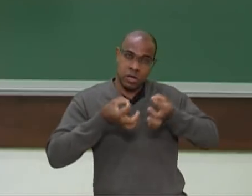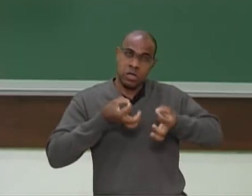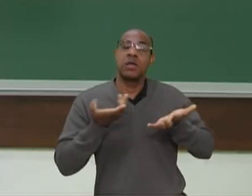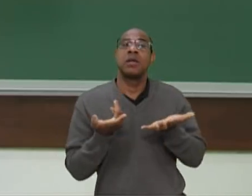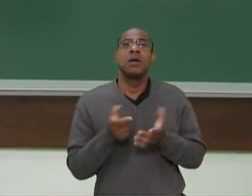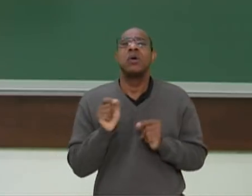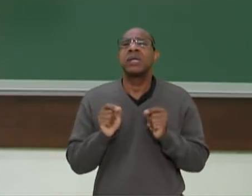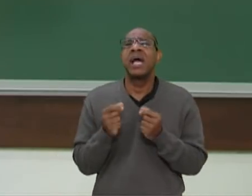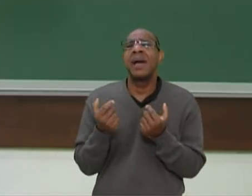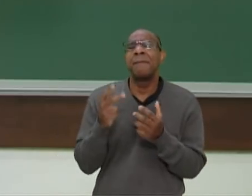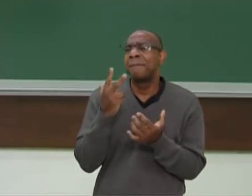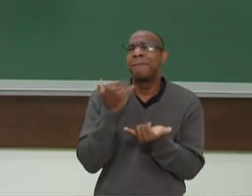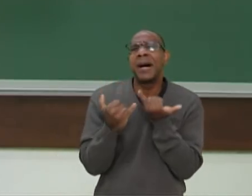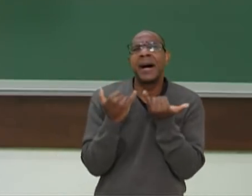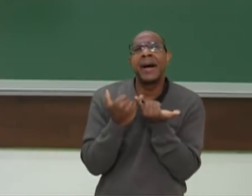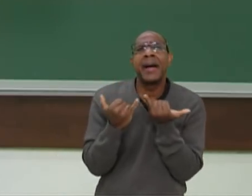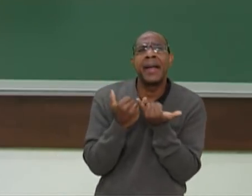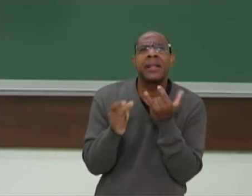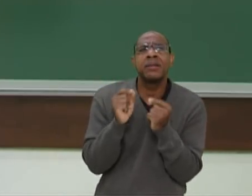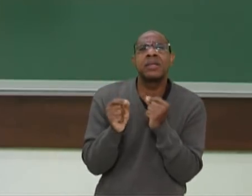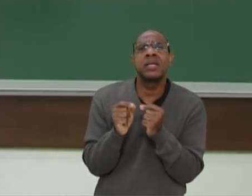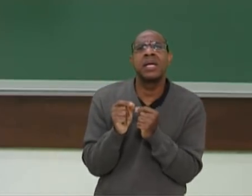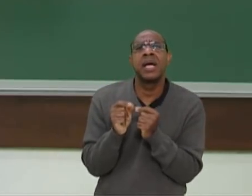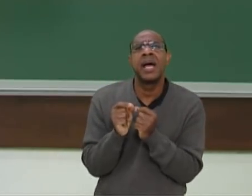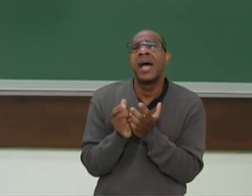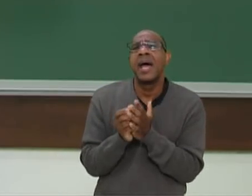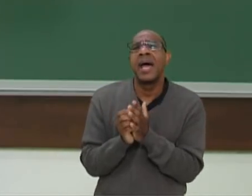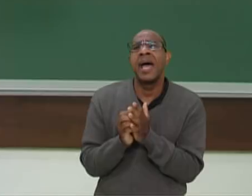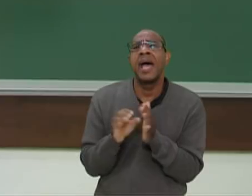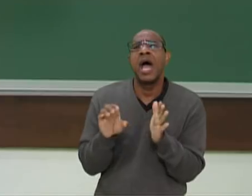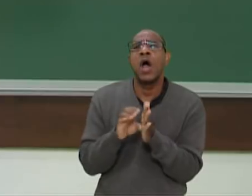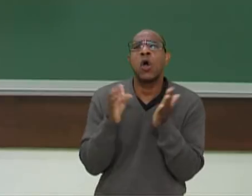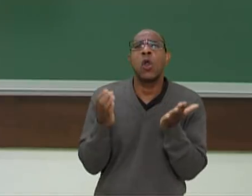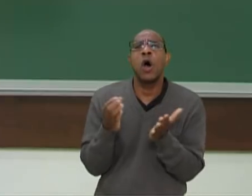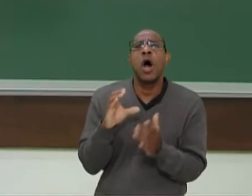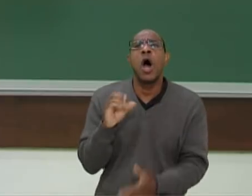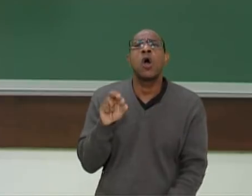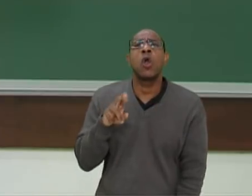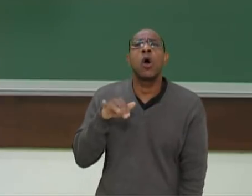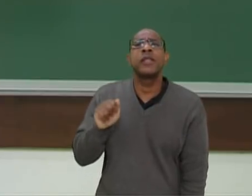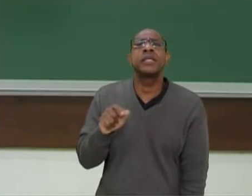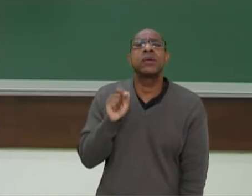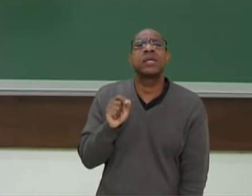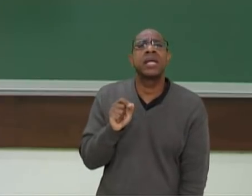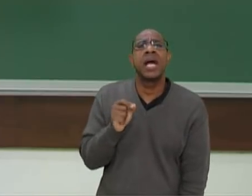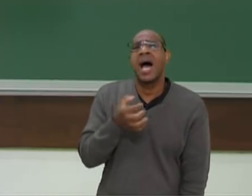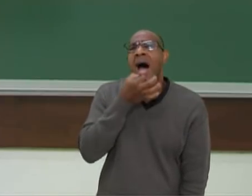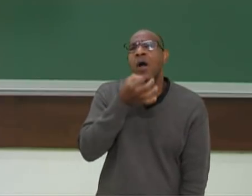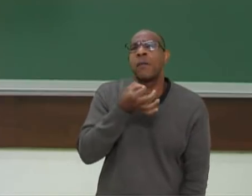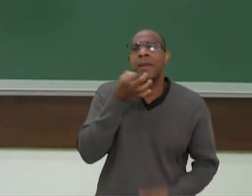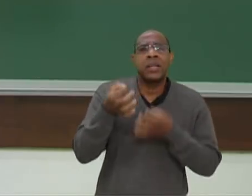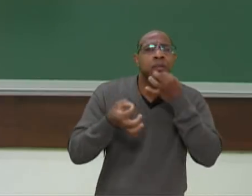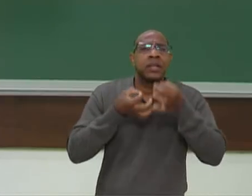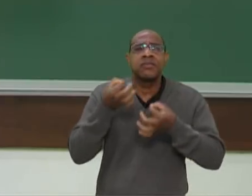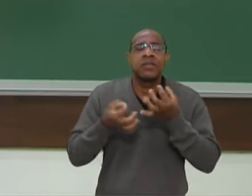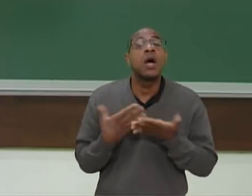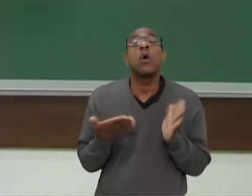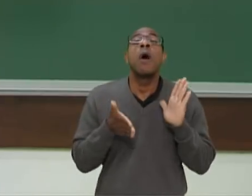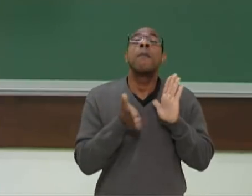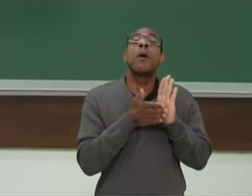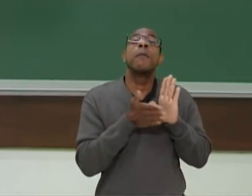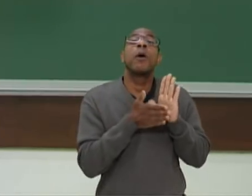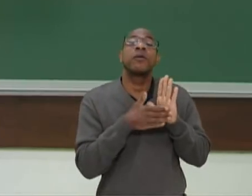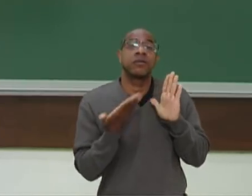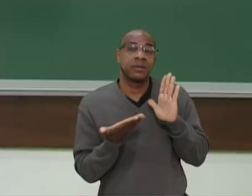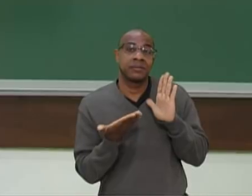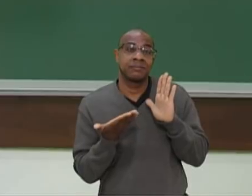bem semelhante, parece, com a crônica argumentativa que nós estudamos, não é verdade? Mas qual é o propósito da